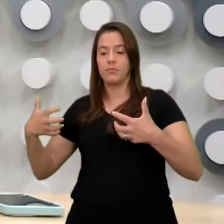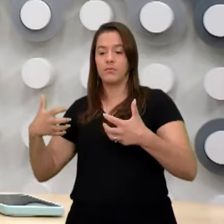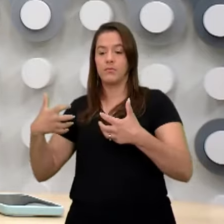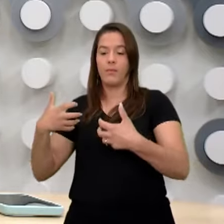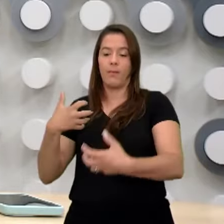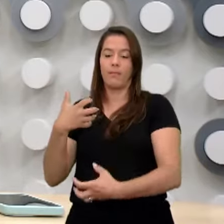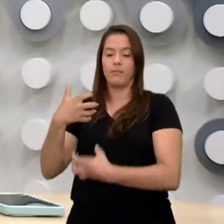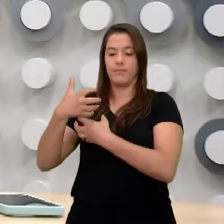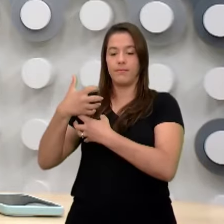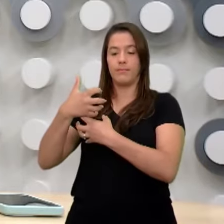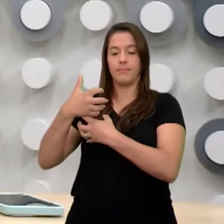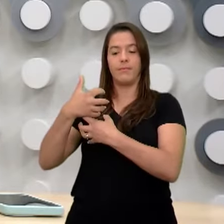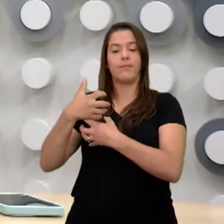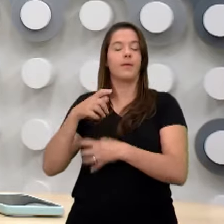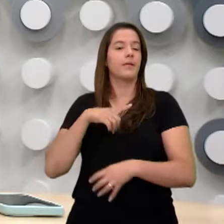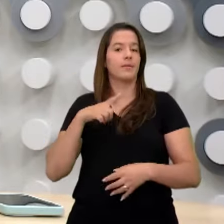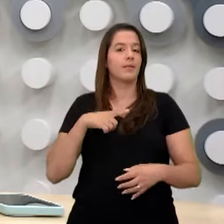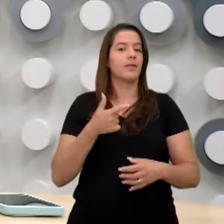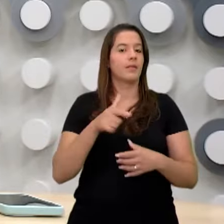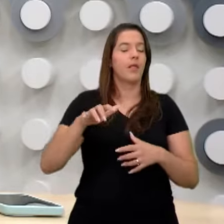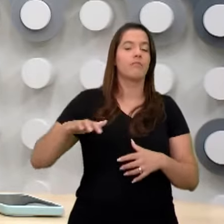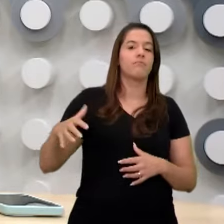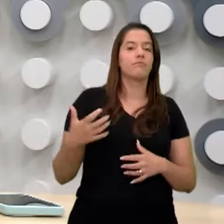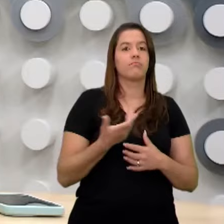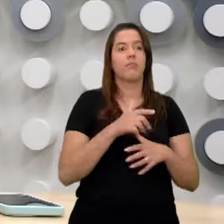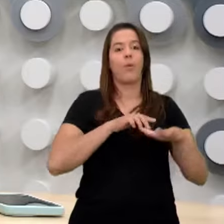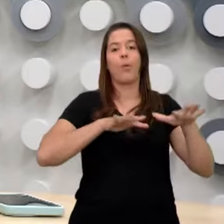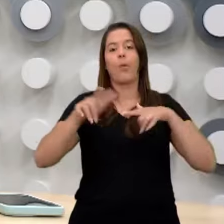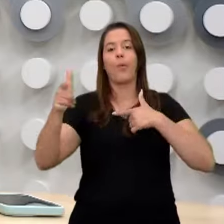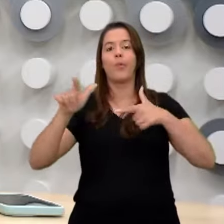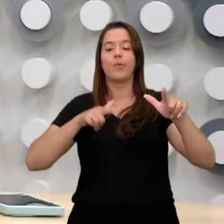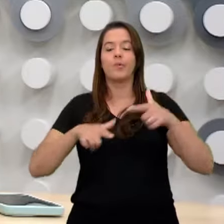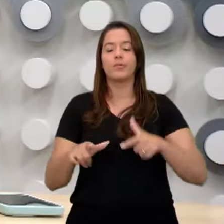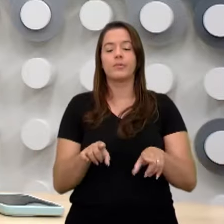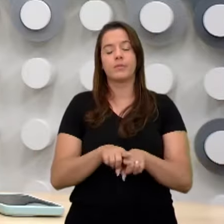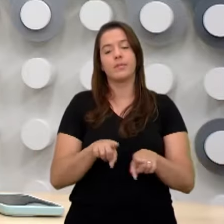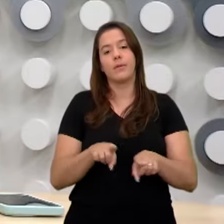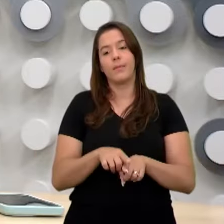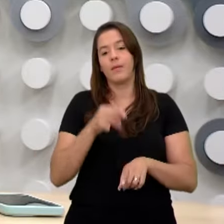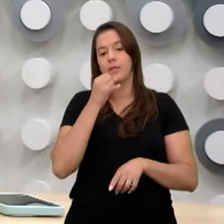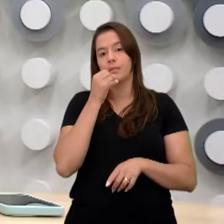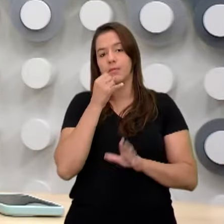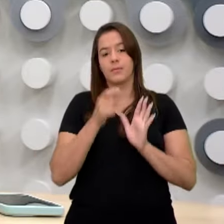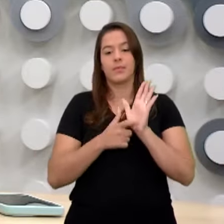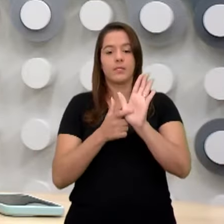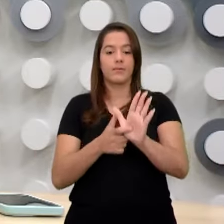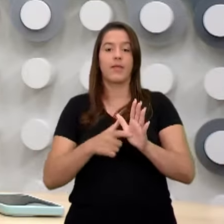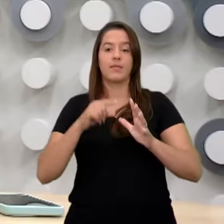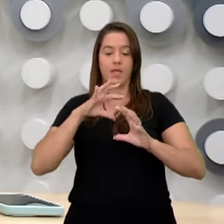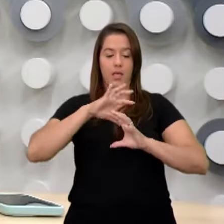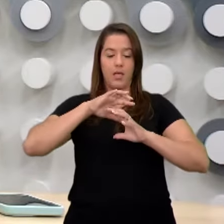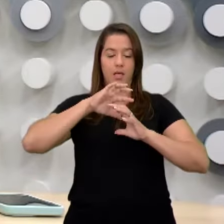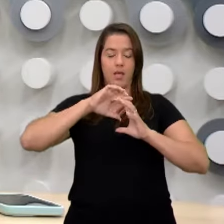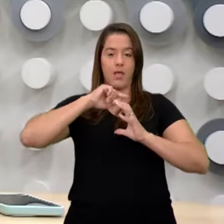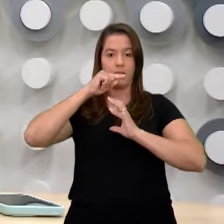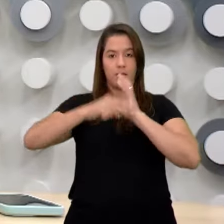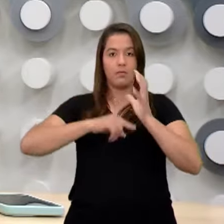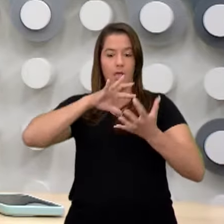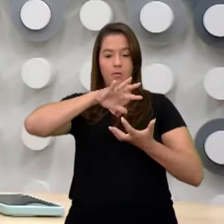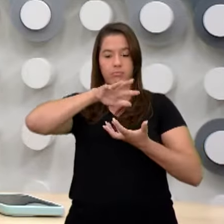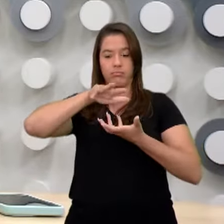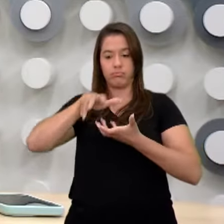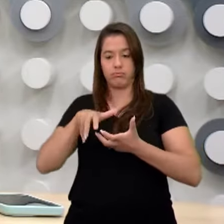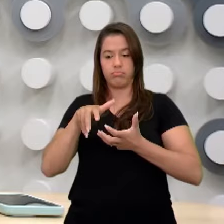na sua parte oeste, pelo Pacífico. E outros exemplos aqui que a gente poderia dar, porque existe, né, essa comprovação das teorias